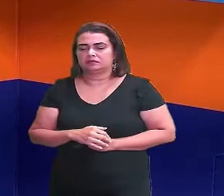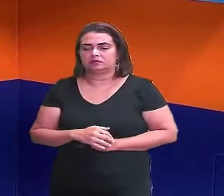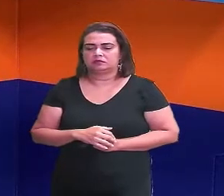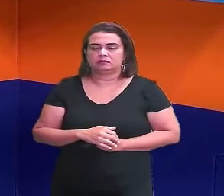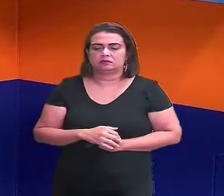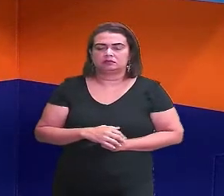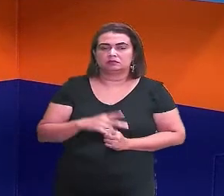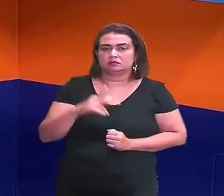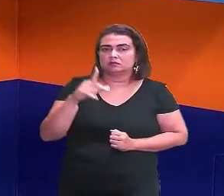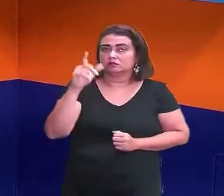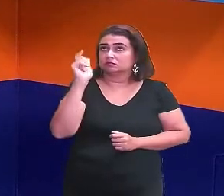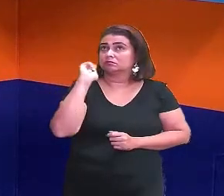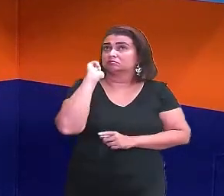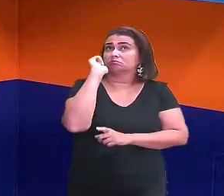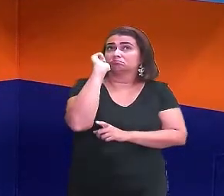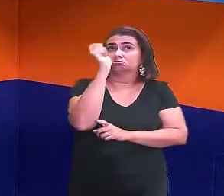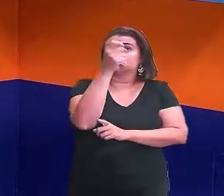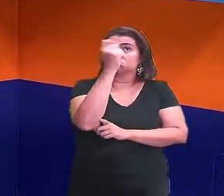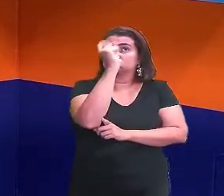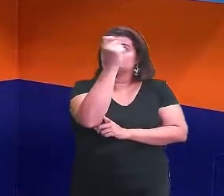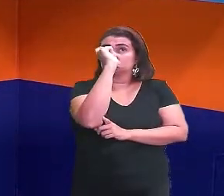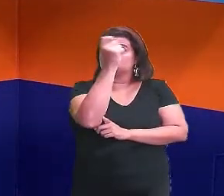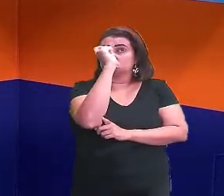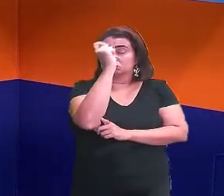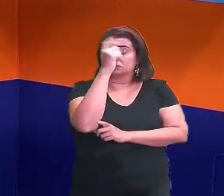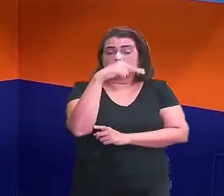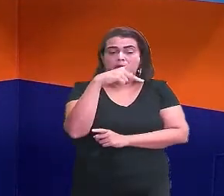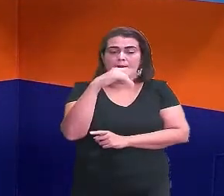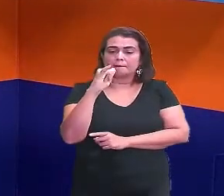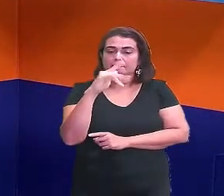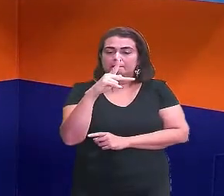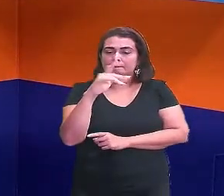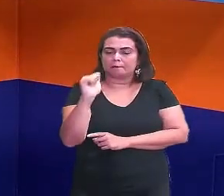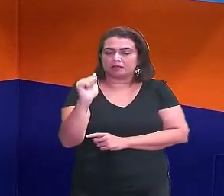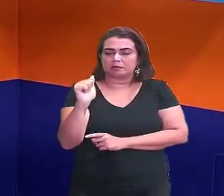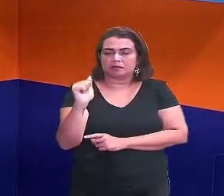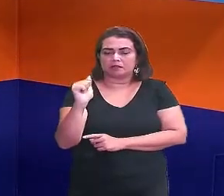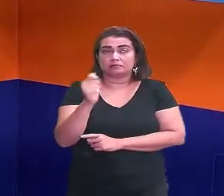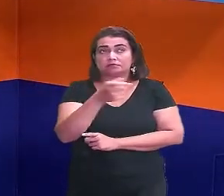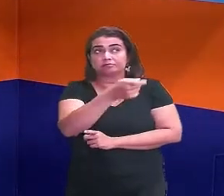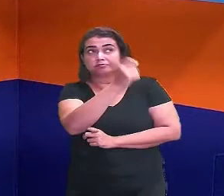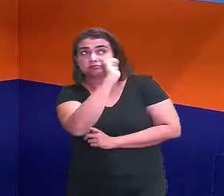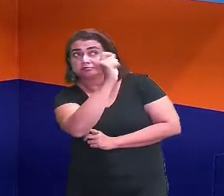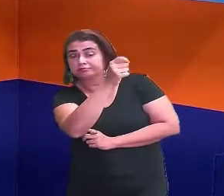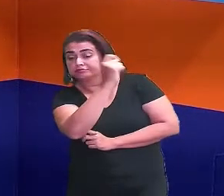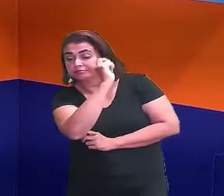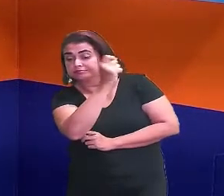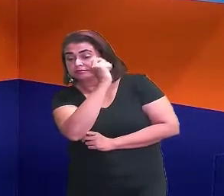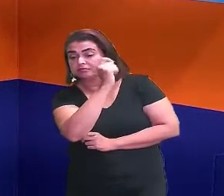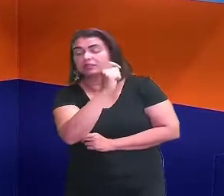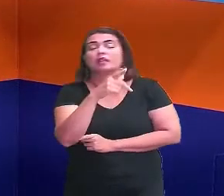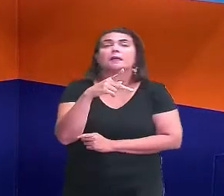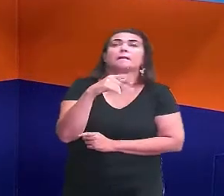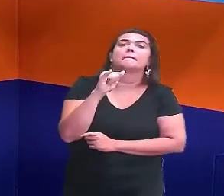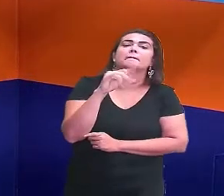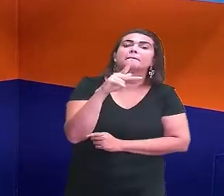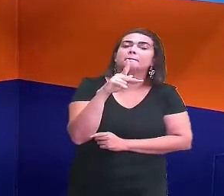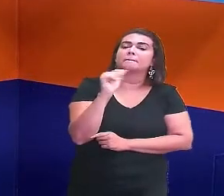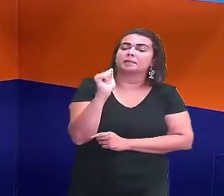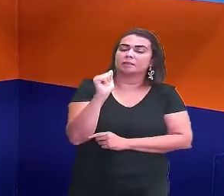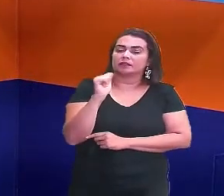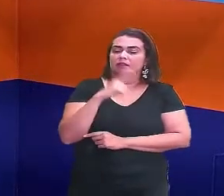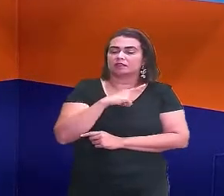a imagem da pipa, não é? Aqui, ó, pipa. A pipa, a gente tem aqui o